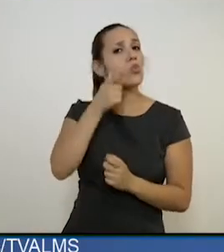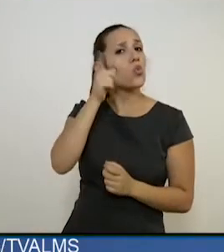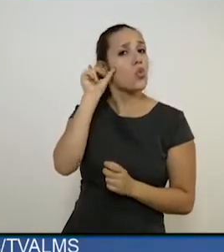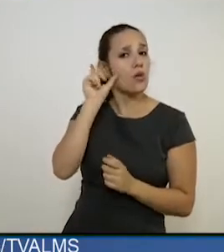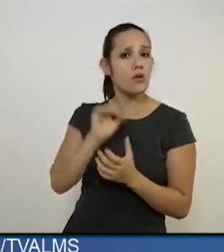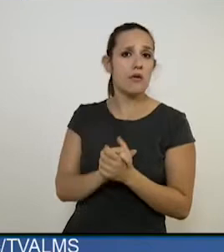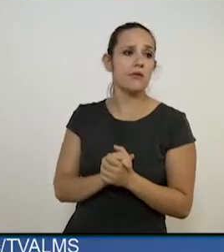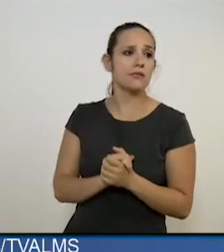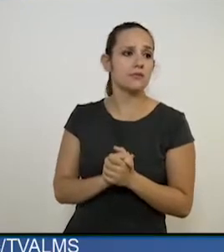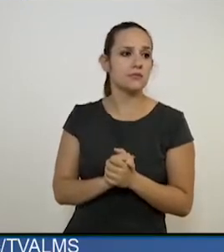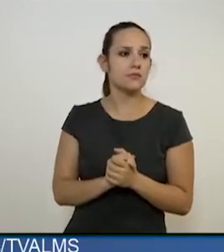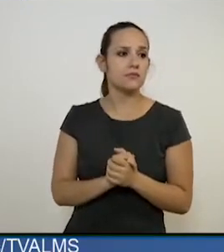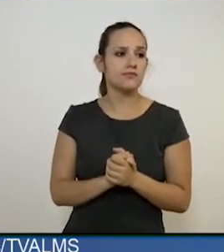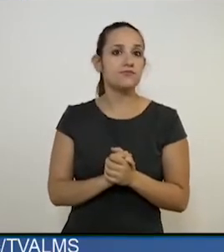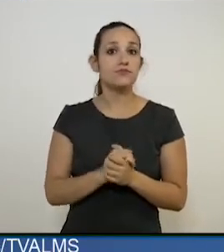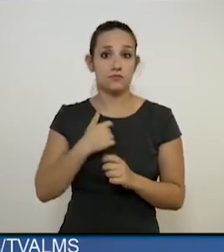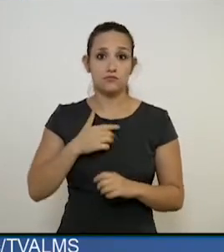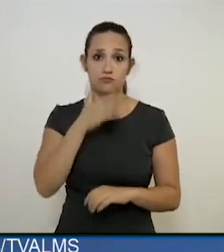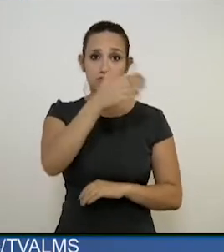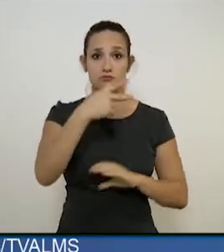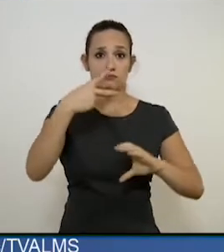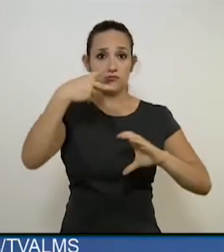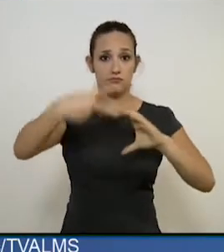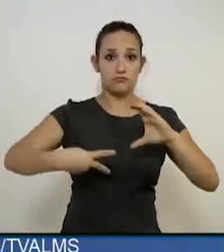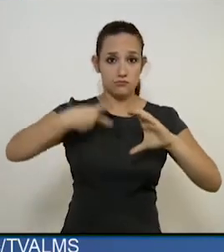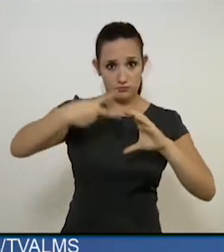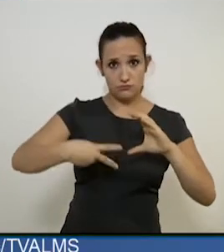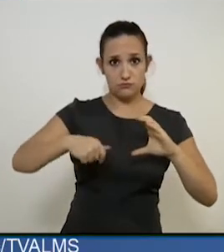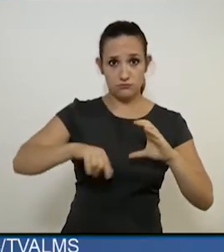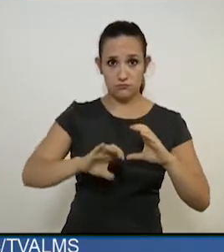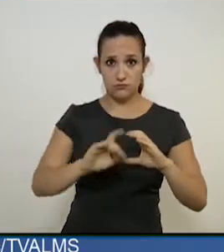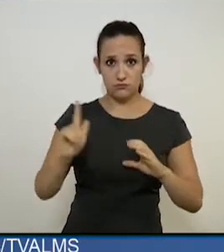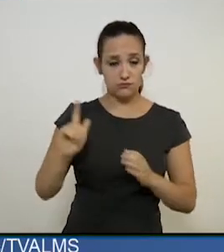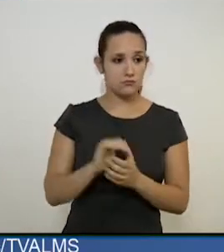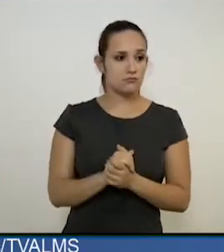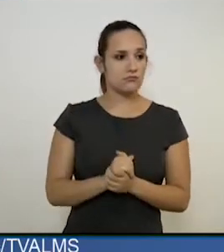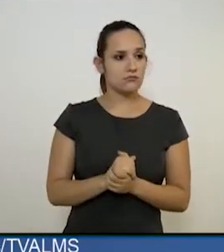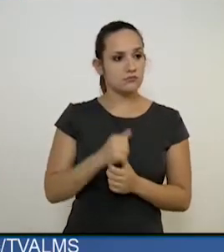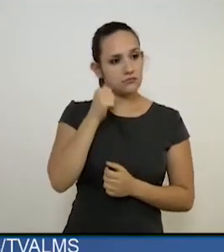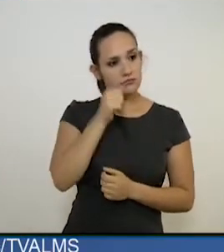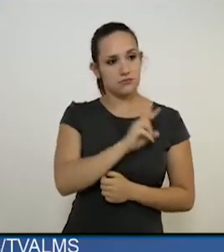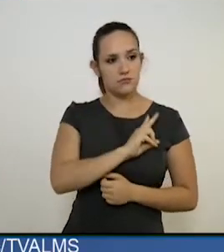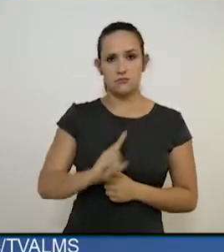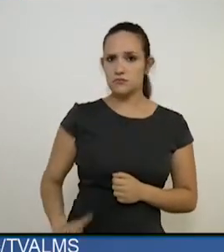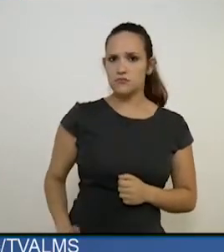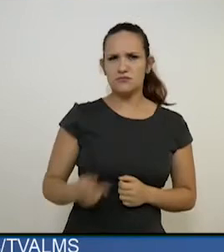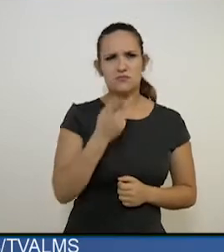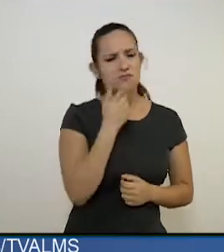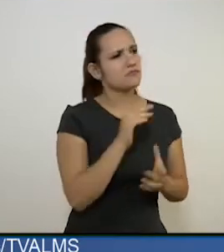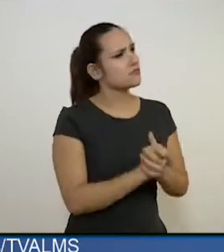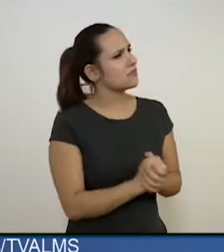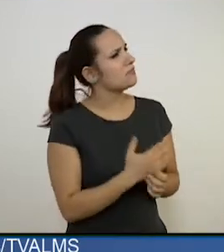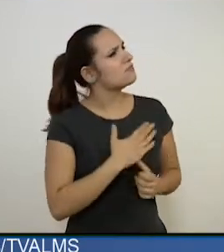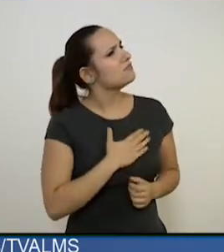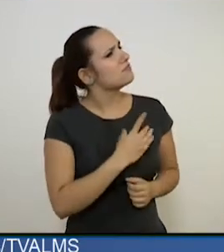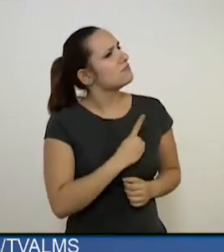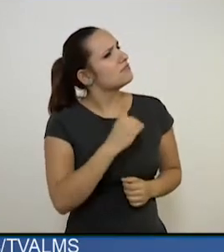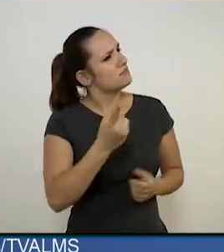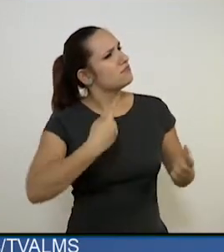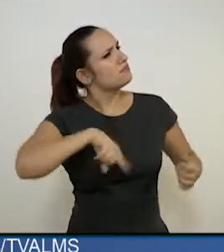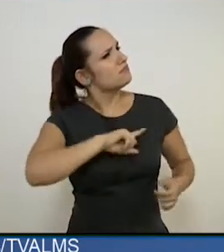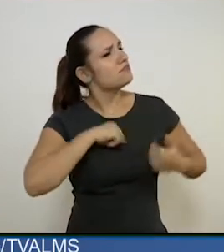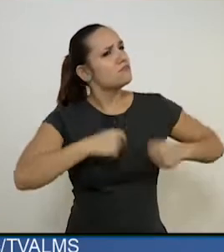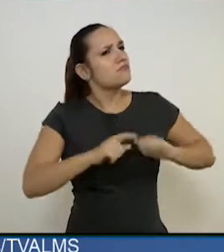Câmara, quando fui homenageada, uma vereadora até destacou, falou, meu Deus, imagine que nós precisamos de uma